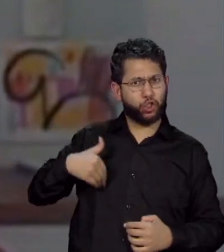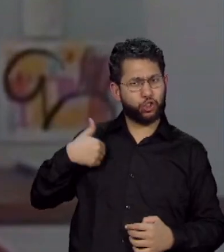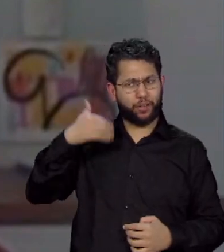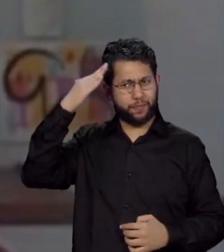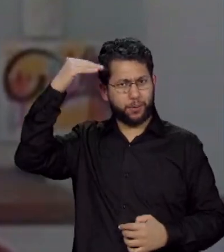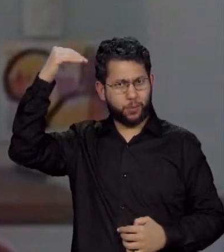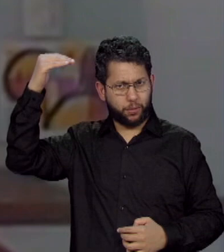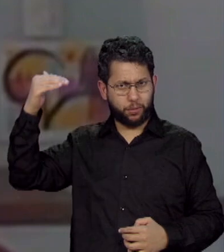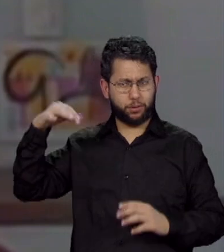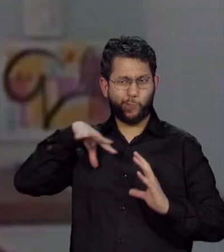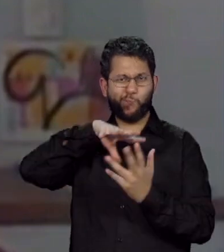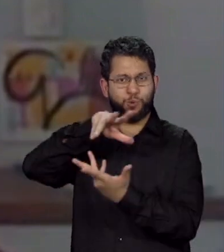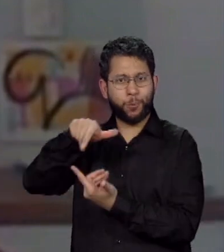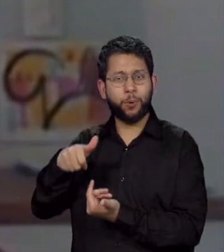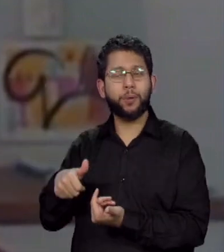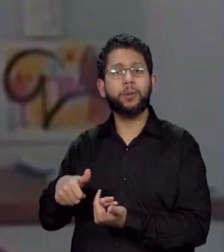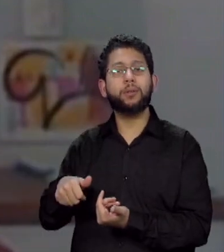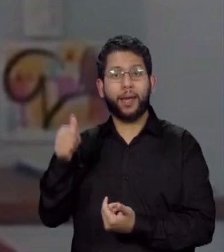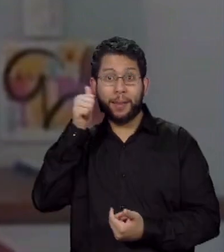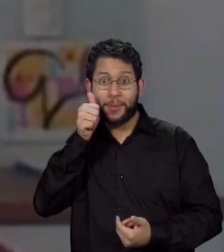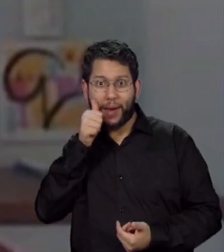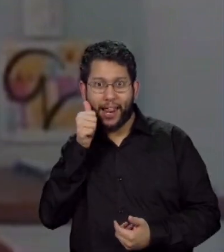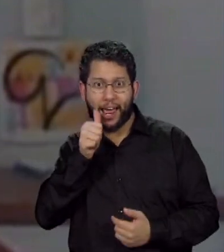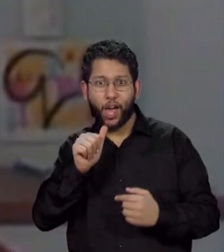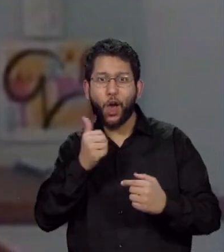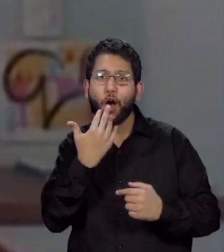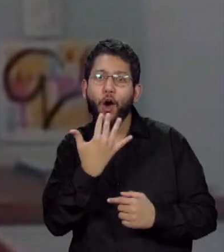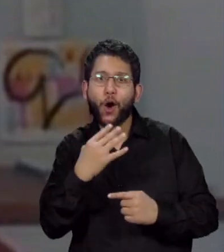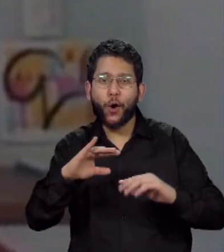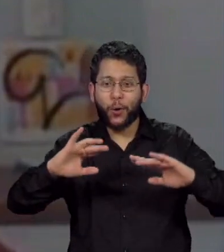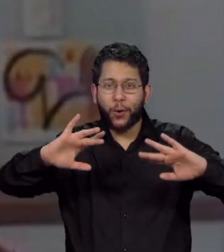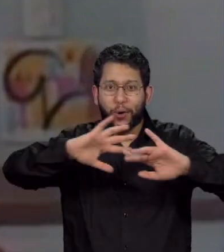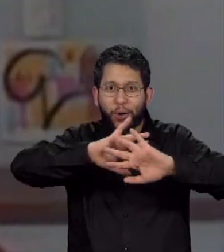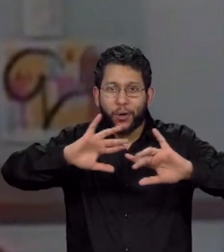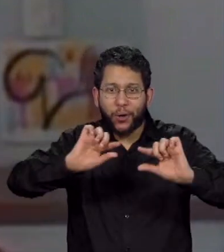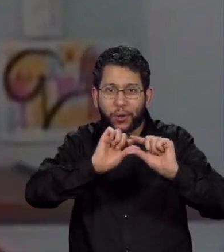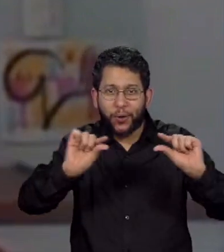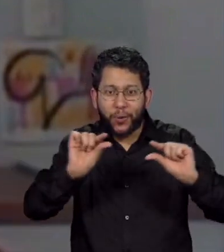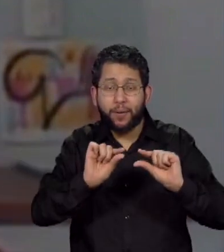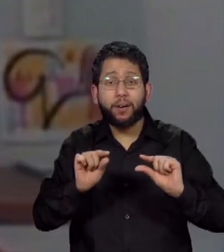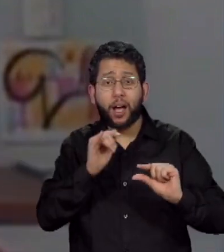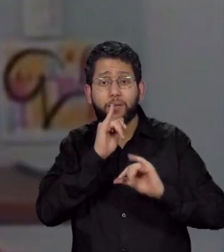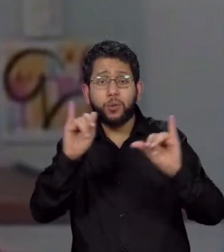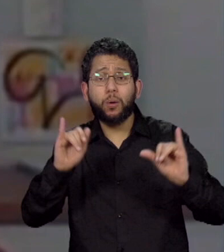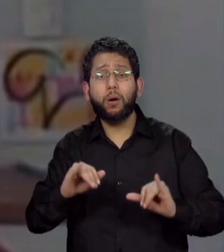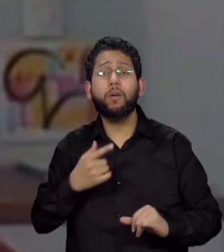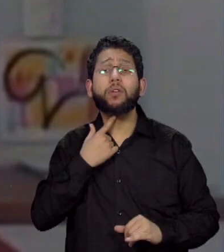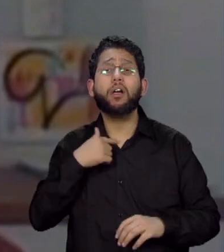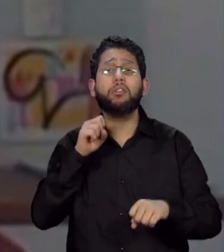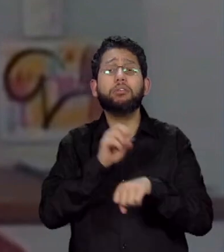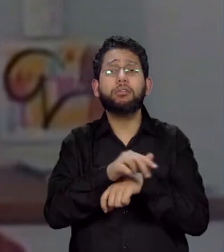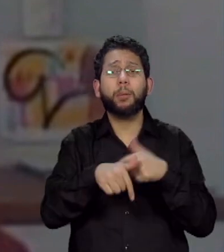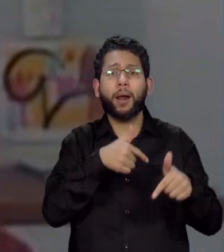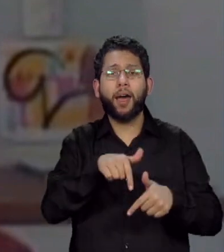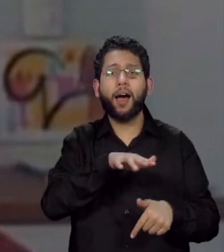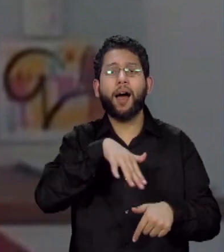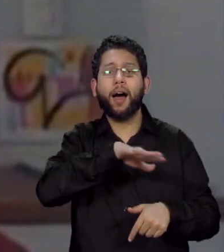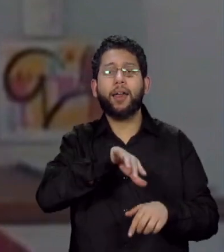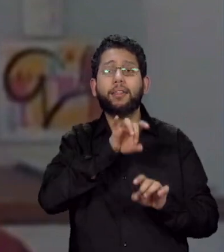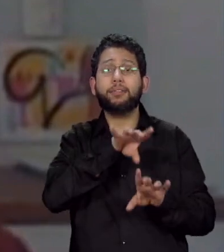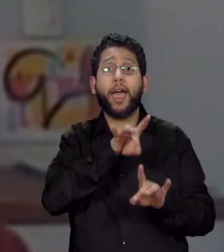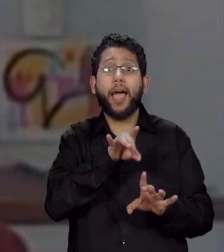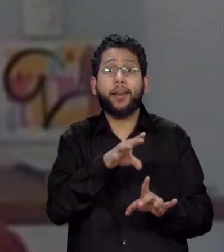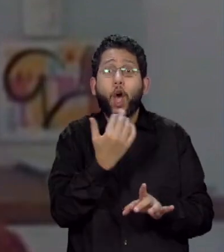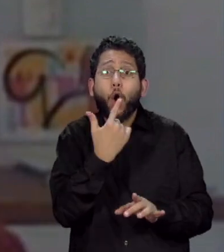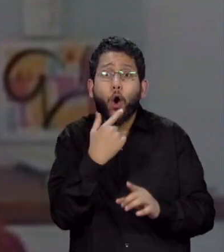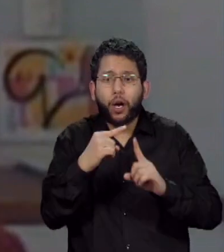internacional, e ela disse que ela foi trabalhar numa área super técnica de pós-produção, que é a